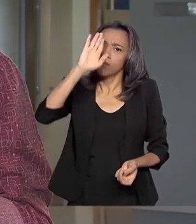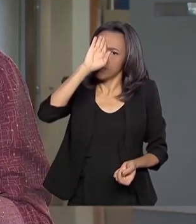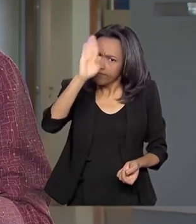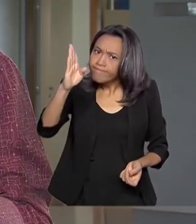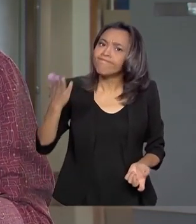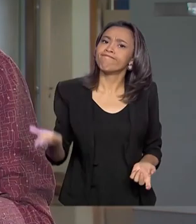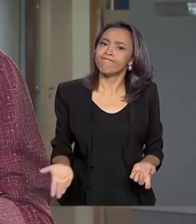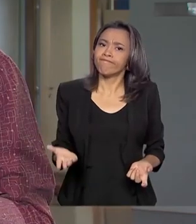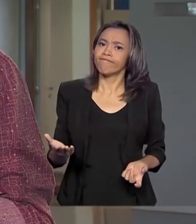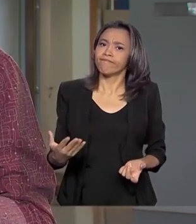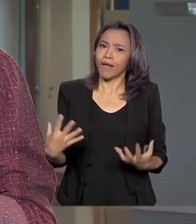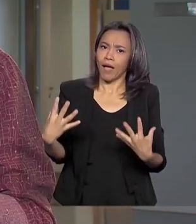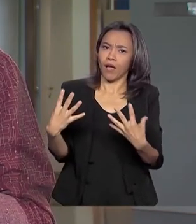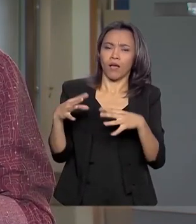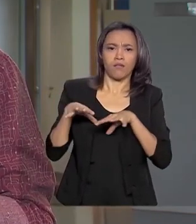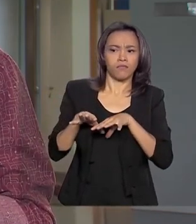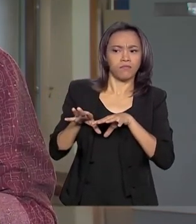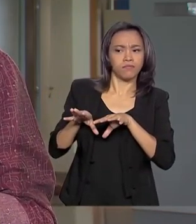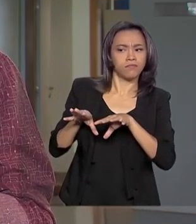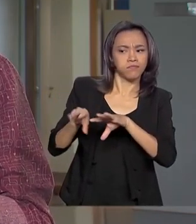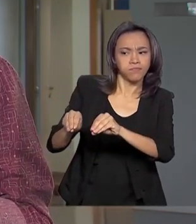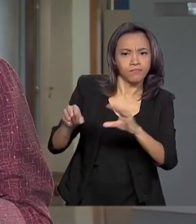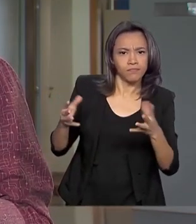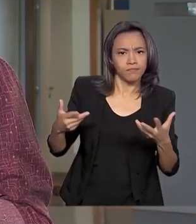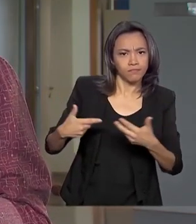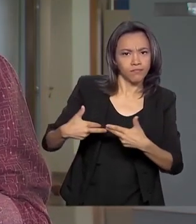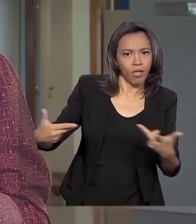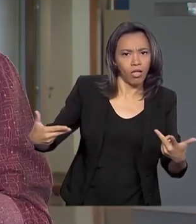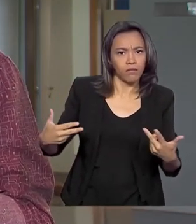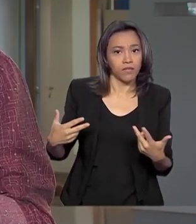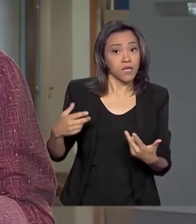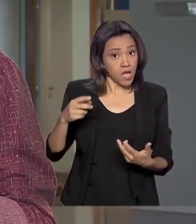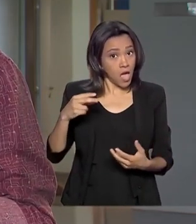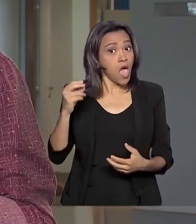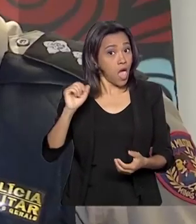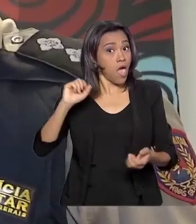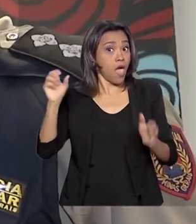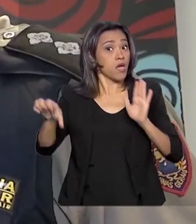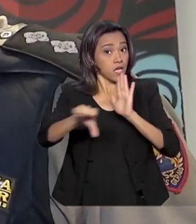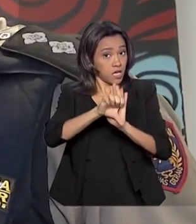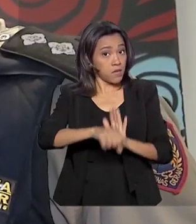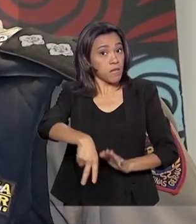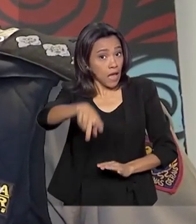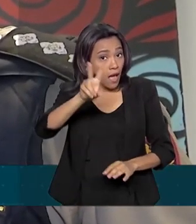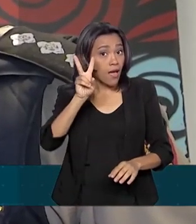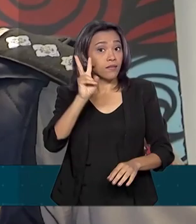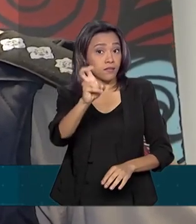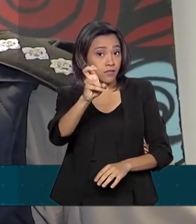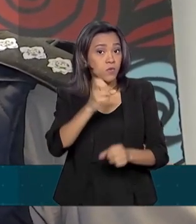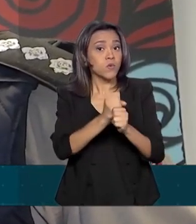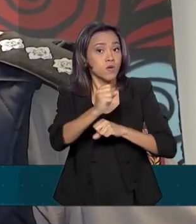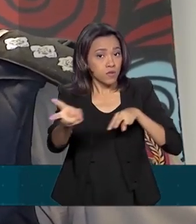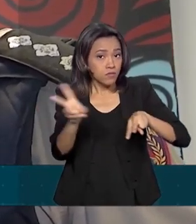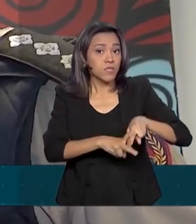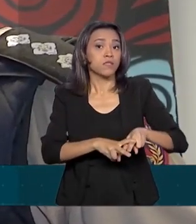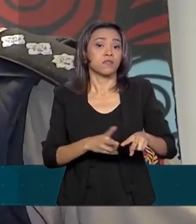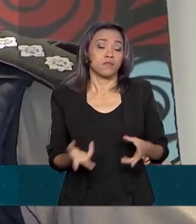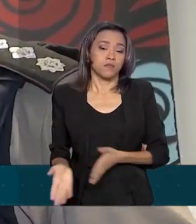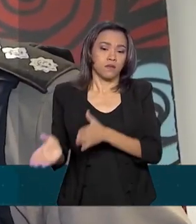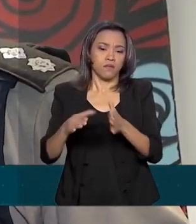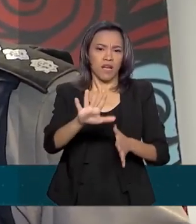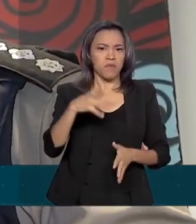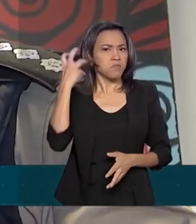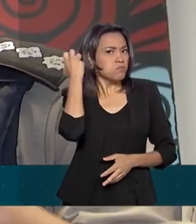A importunação sexual é um crime que pode levar a até 5 anos de prisão. As pessoas precisam entender isso. Acabou aquele negócio de